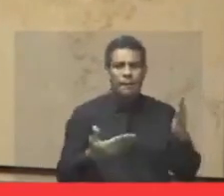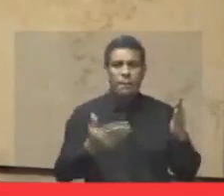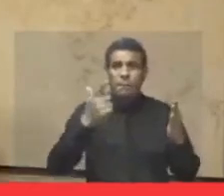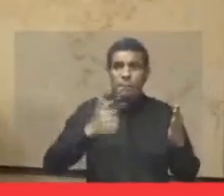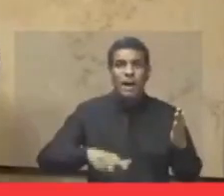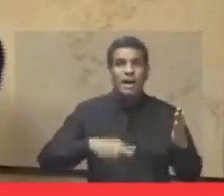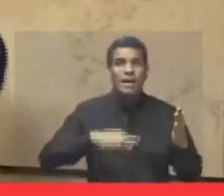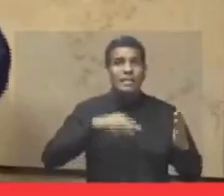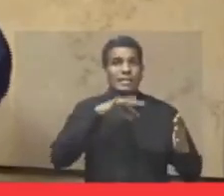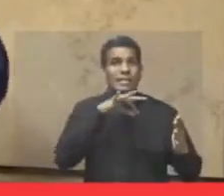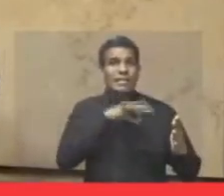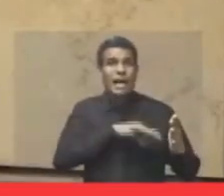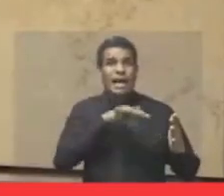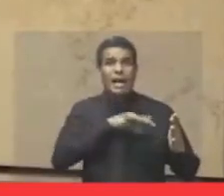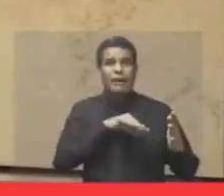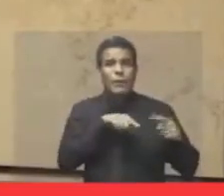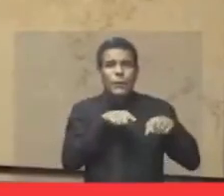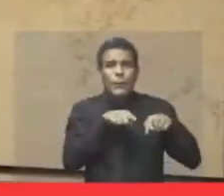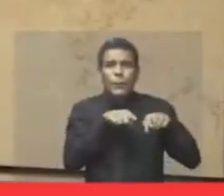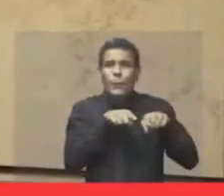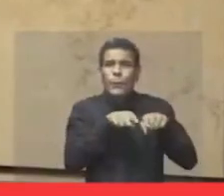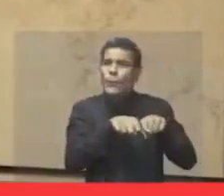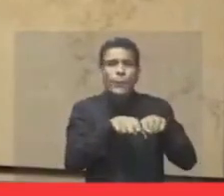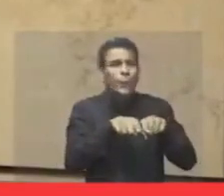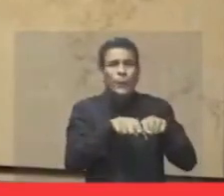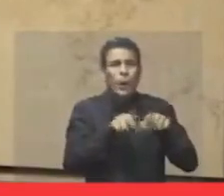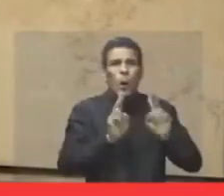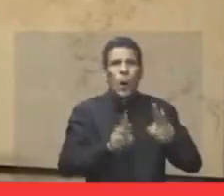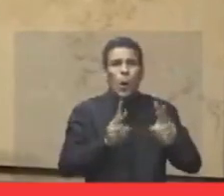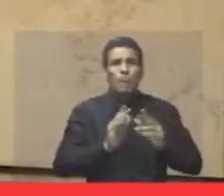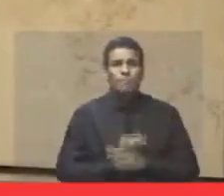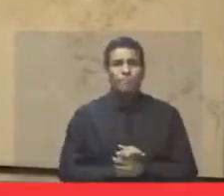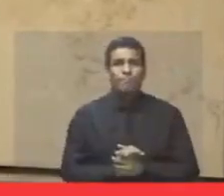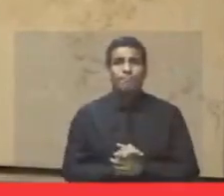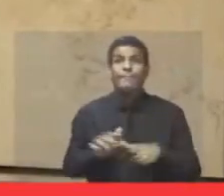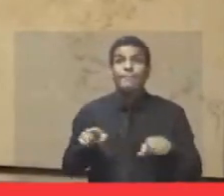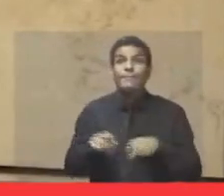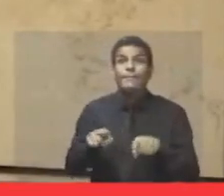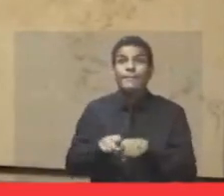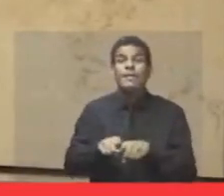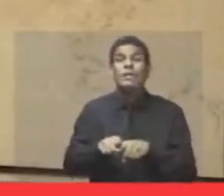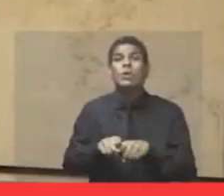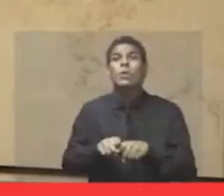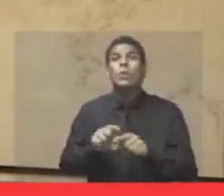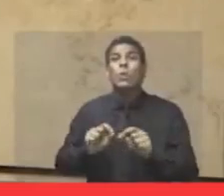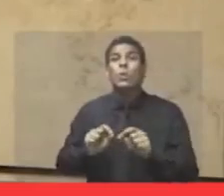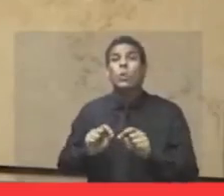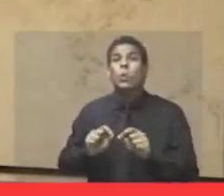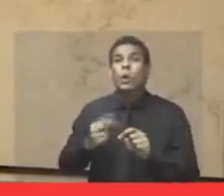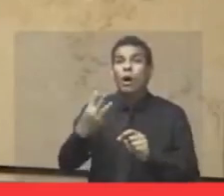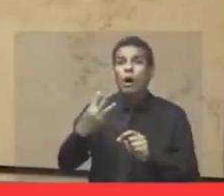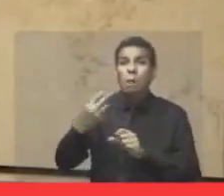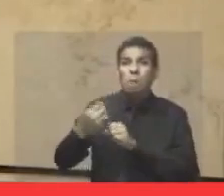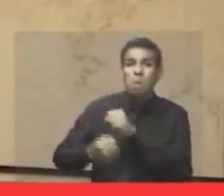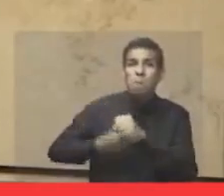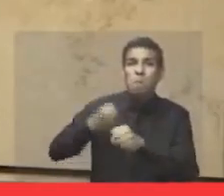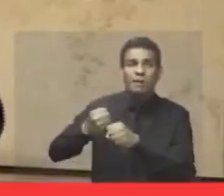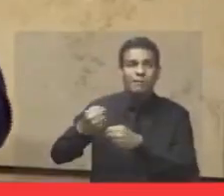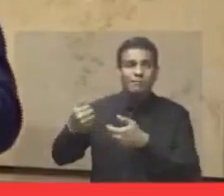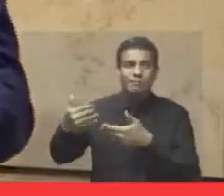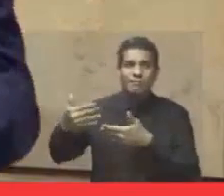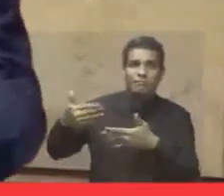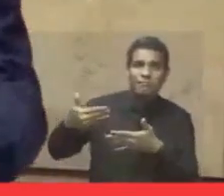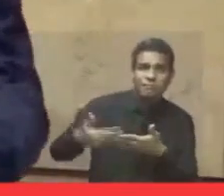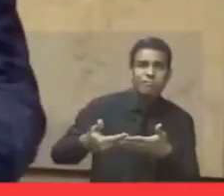salário. Depois, congelamento da contagem de tempo para triênios. Também previa